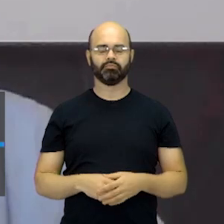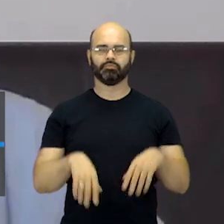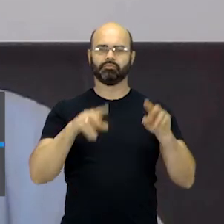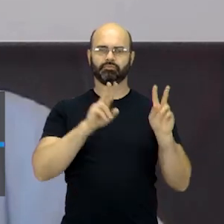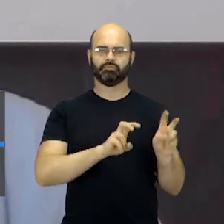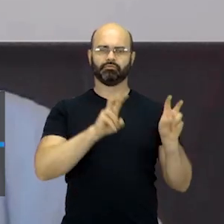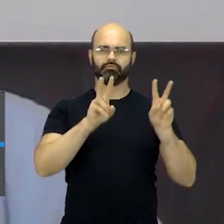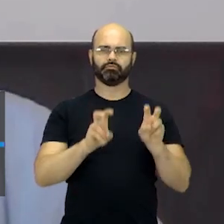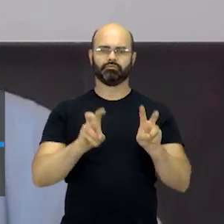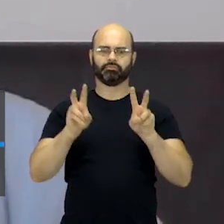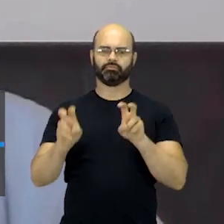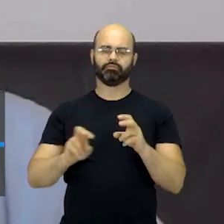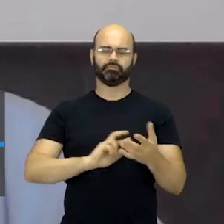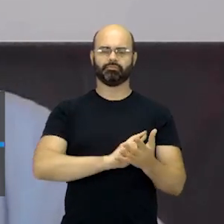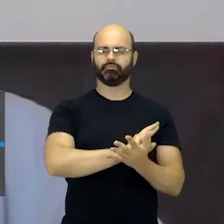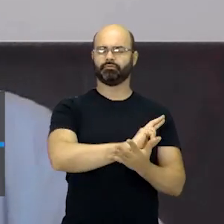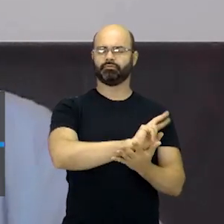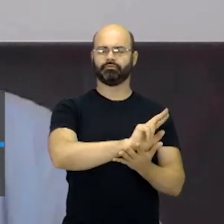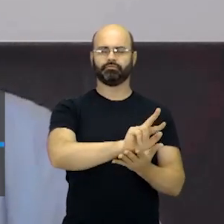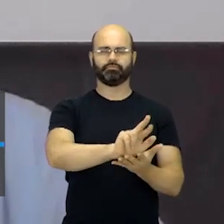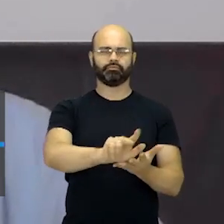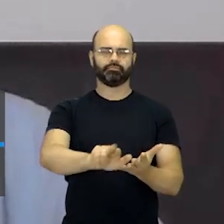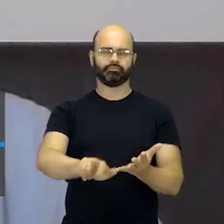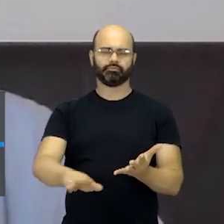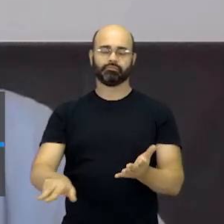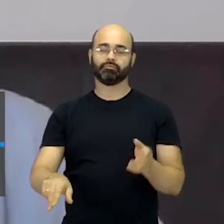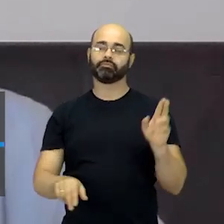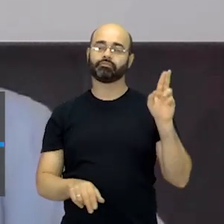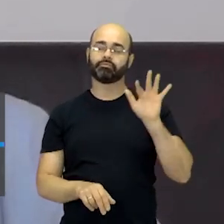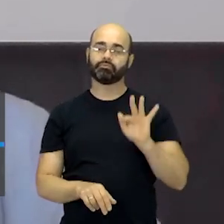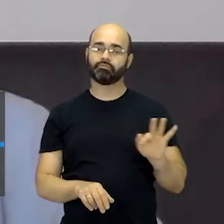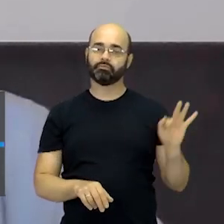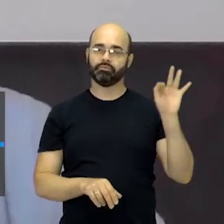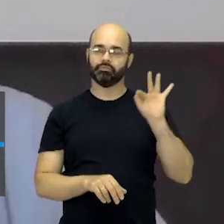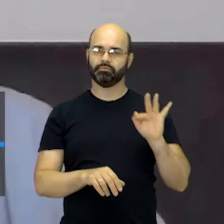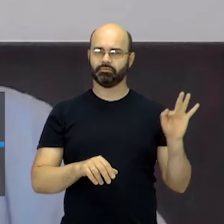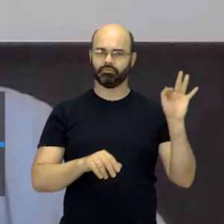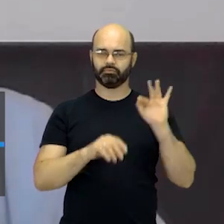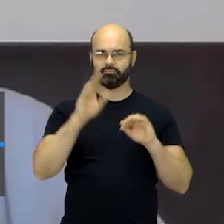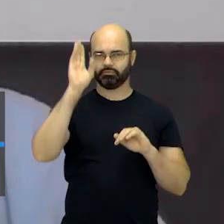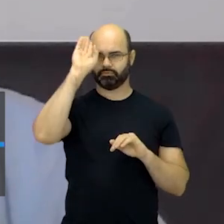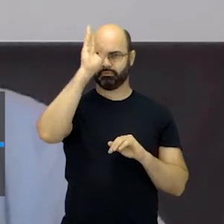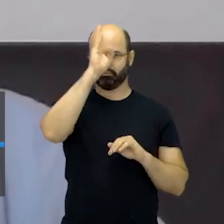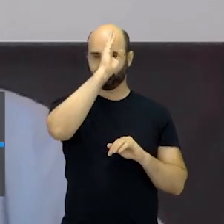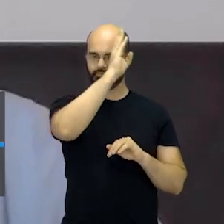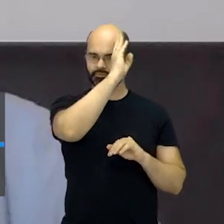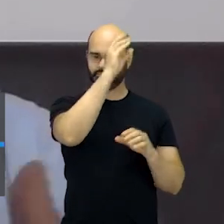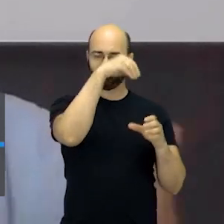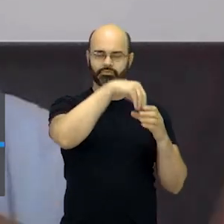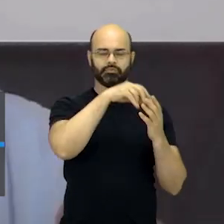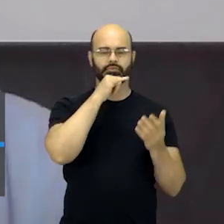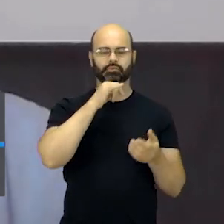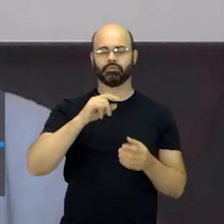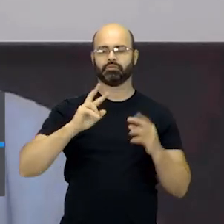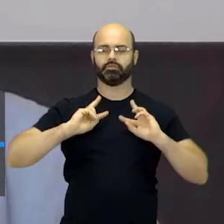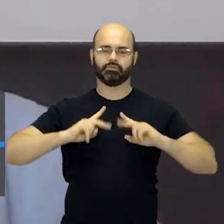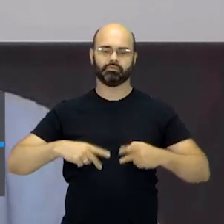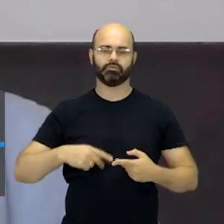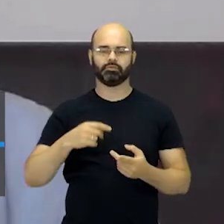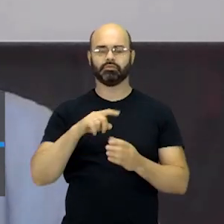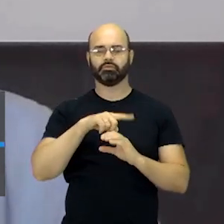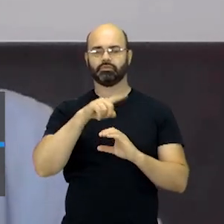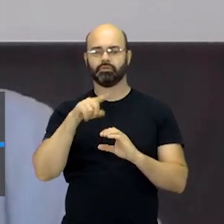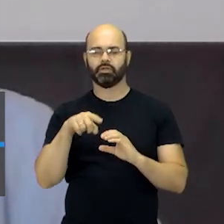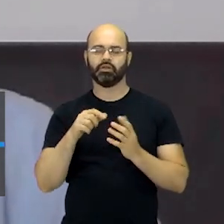diversas, né, são os mais variados assuntos, as mais diferentes áreas de conhecimento, seja das ciências humanas, seja